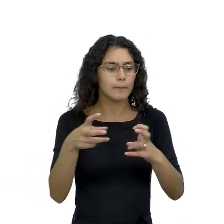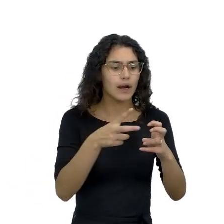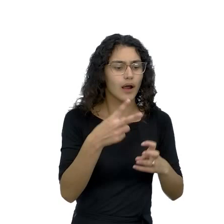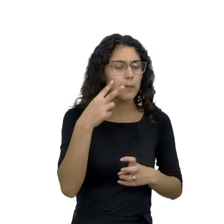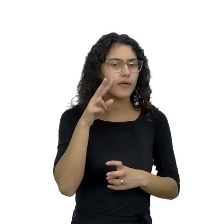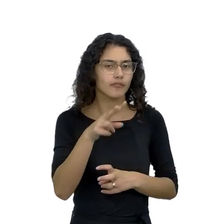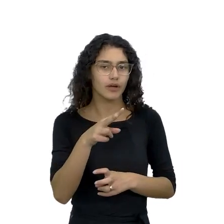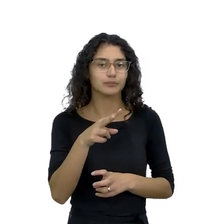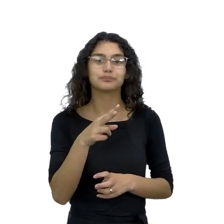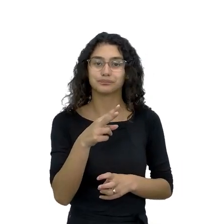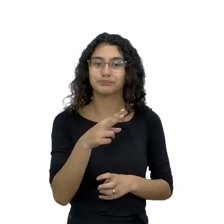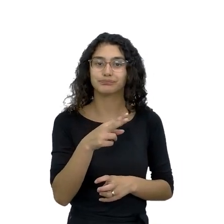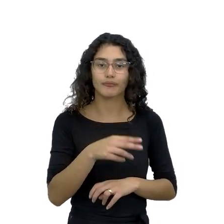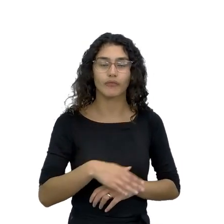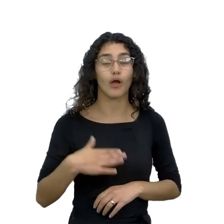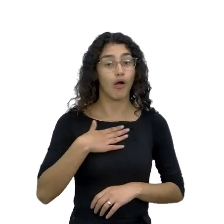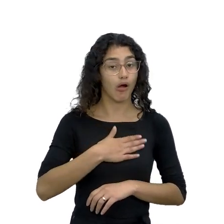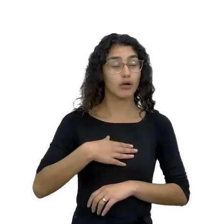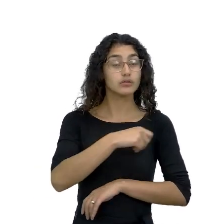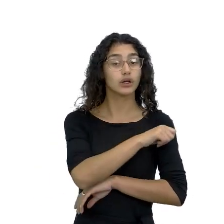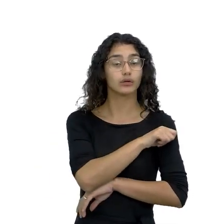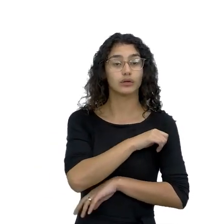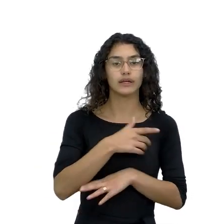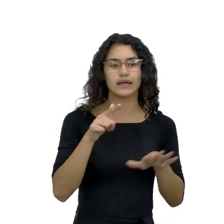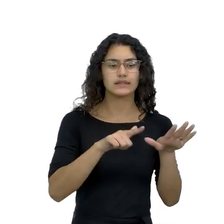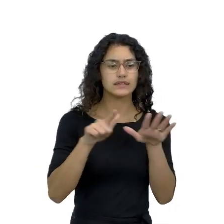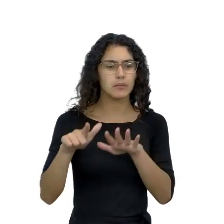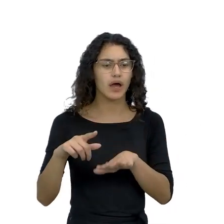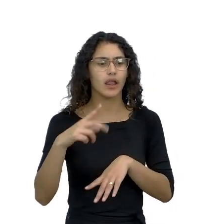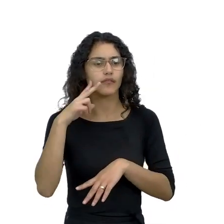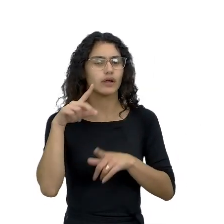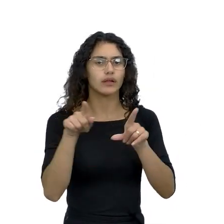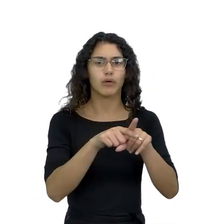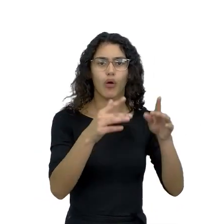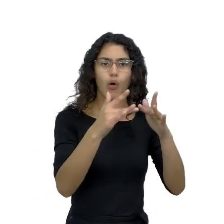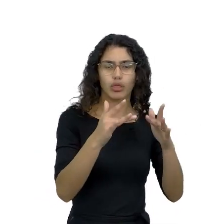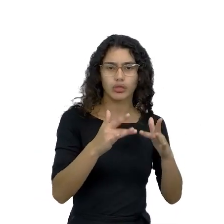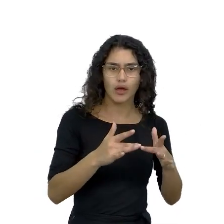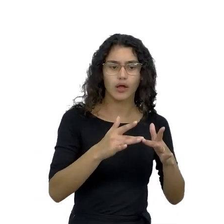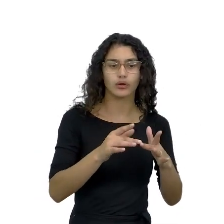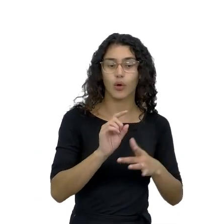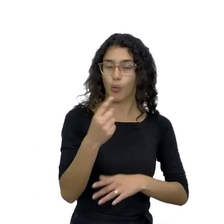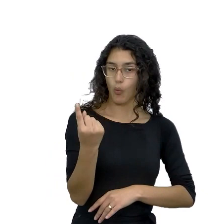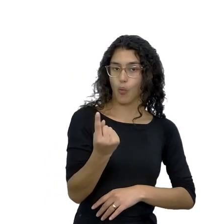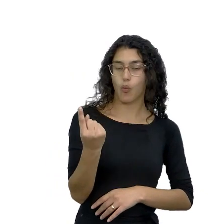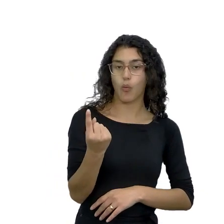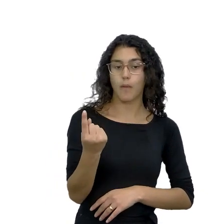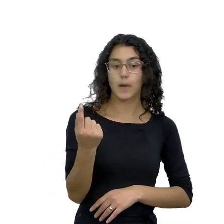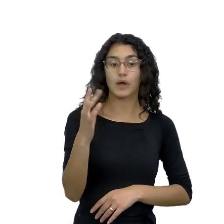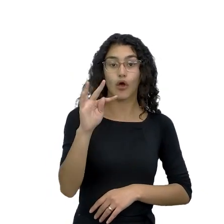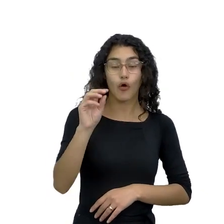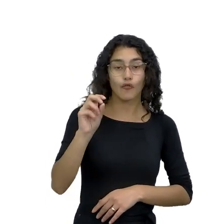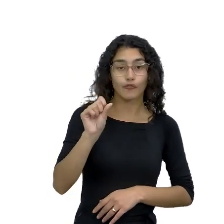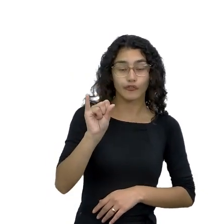esses modelos. E essa semana eu pude ter contato com, não um modelo, um